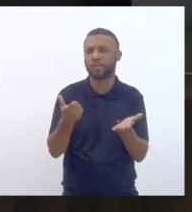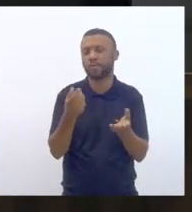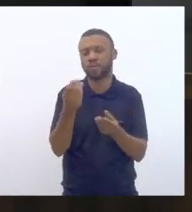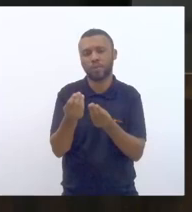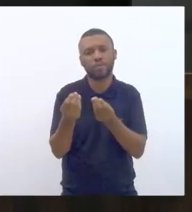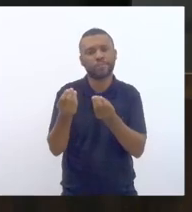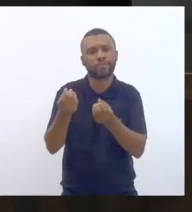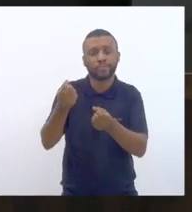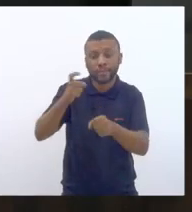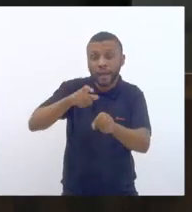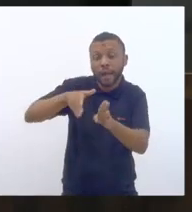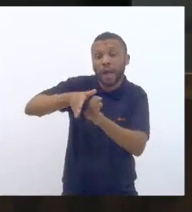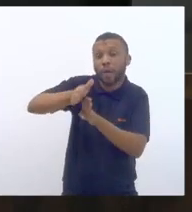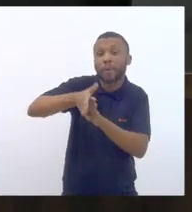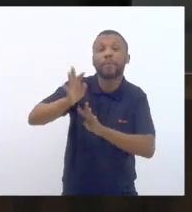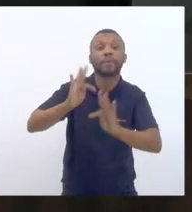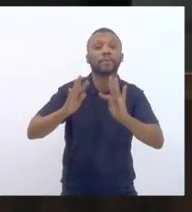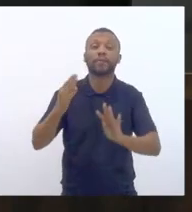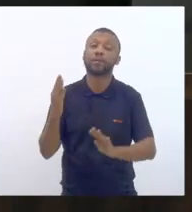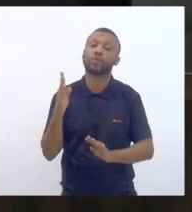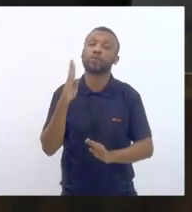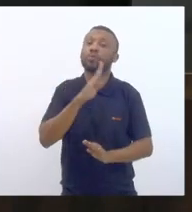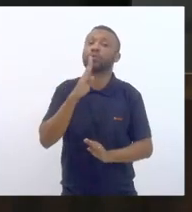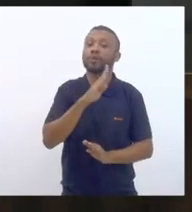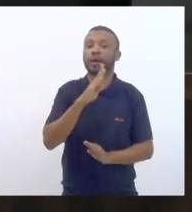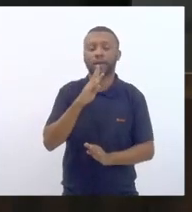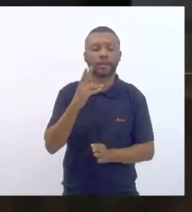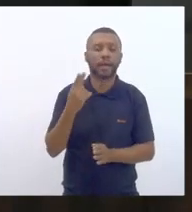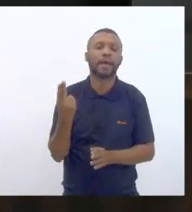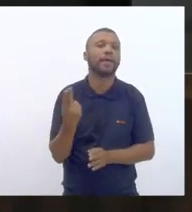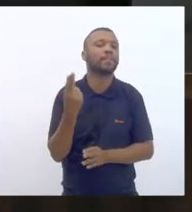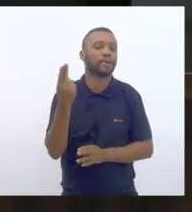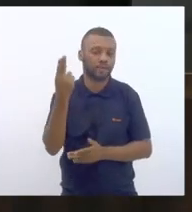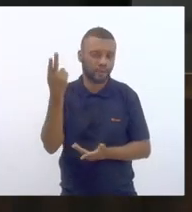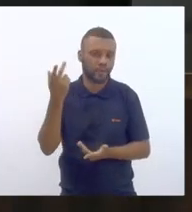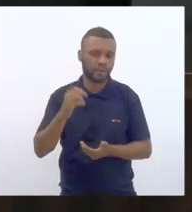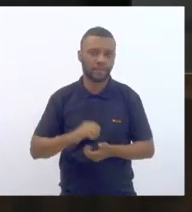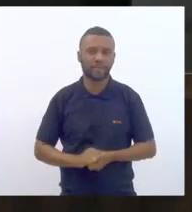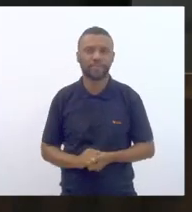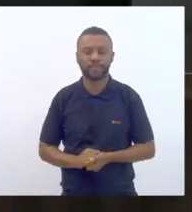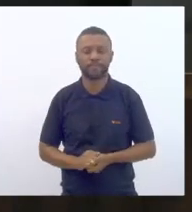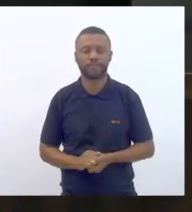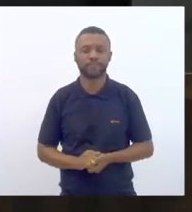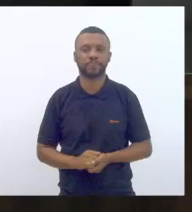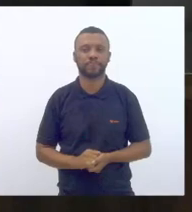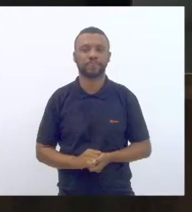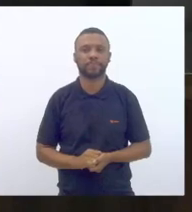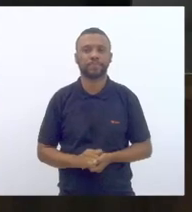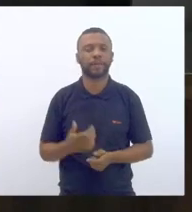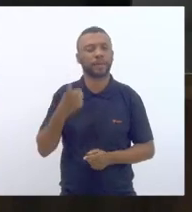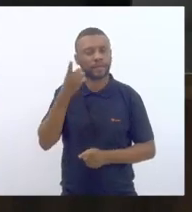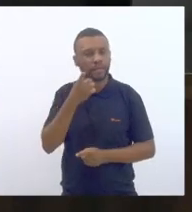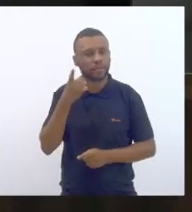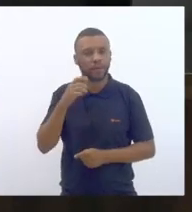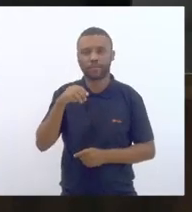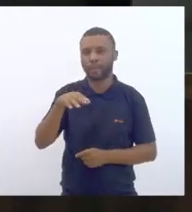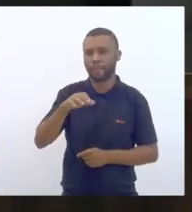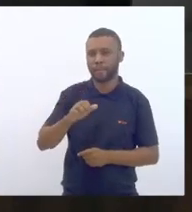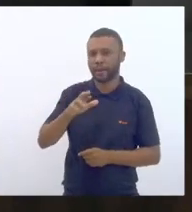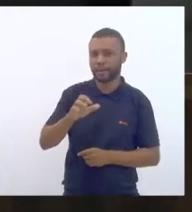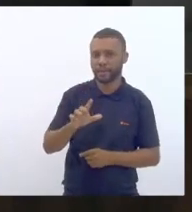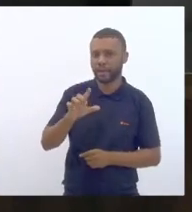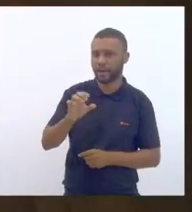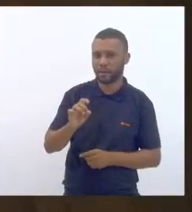medicações utilizadas e recomendações para tratamento de urgência e emergência. Pendente de parecer da Comissão de Emendas Constitucionais e Vetos. Deputado Marcelo